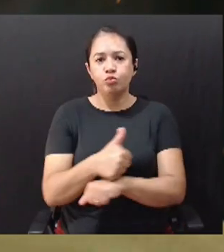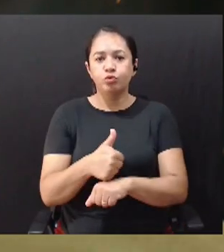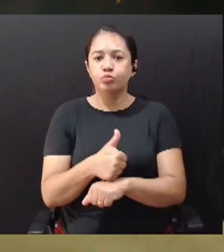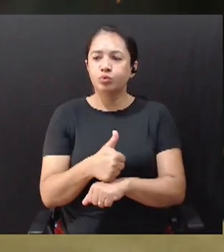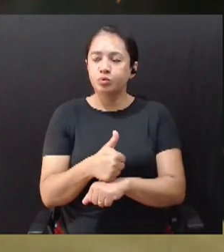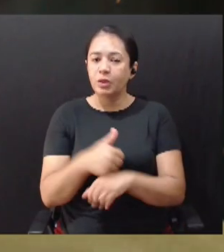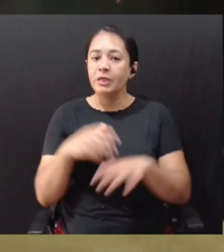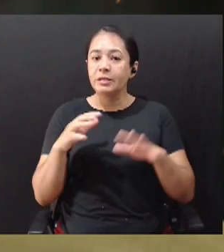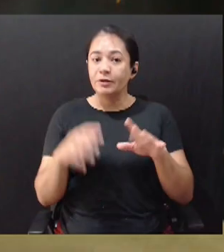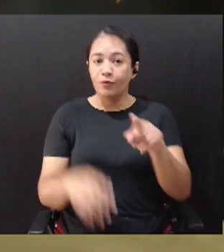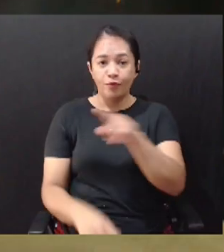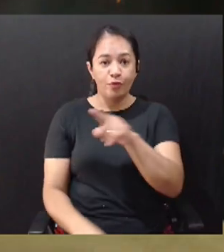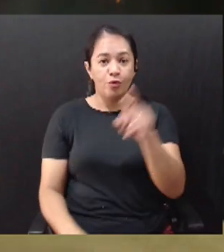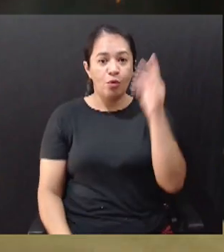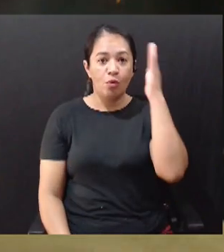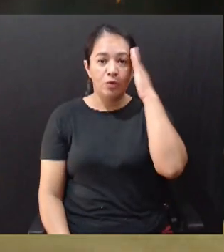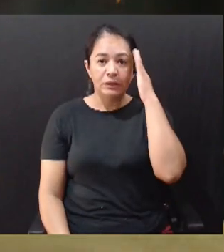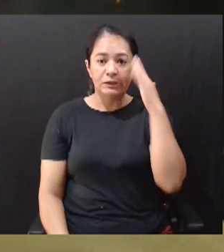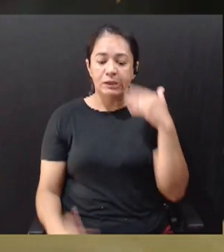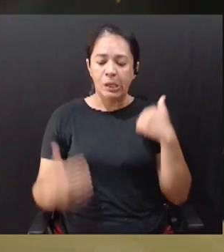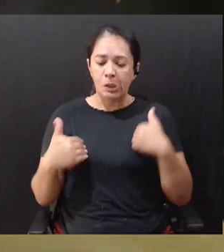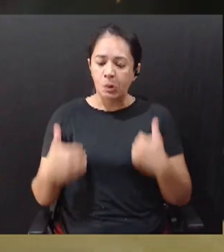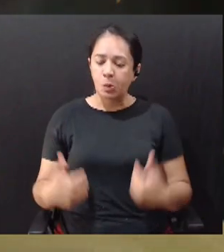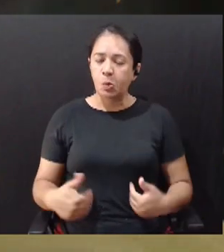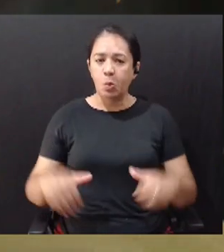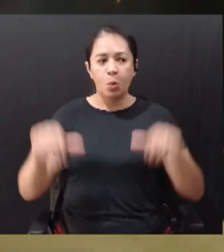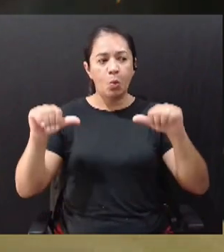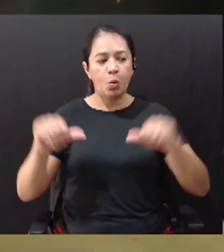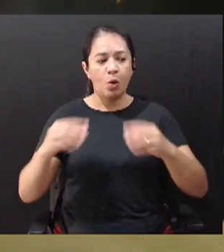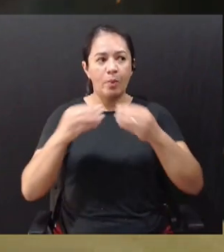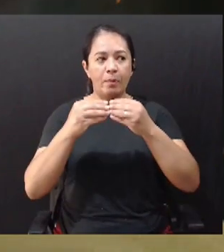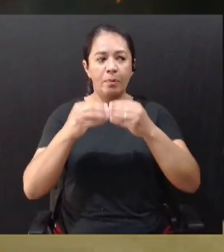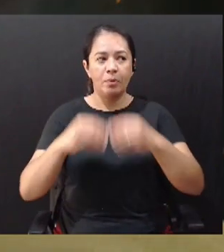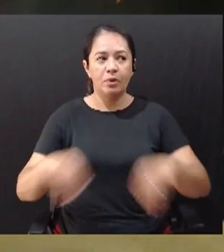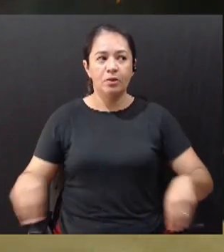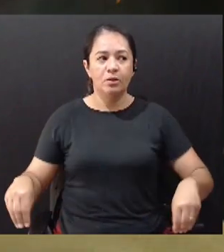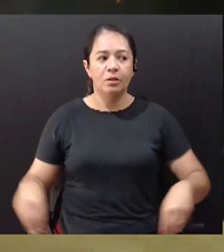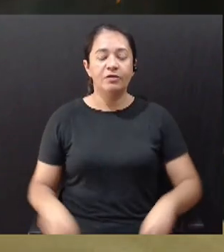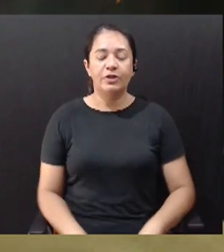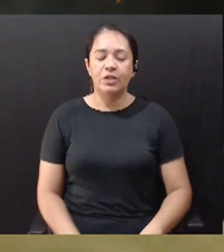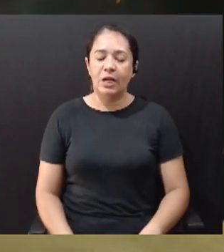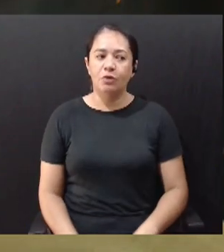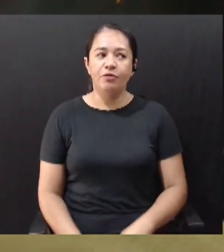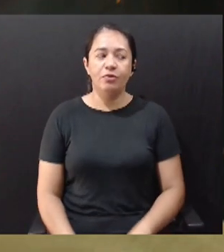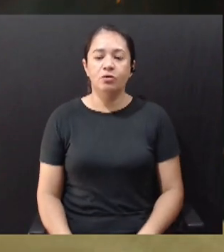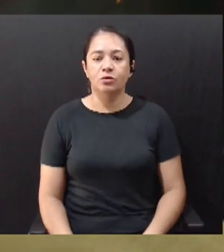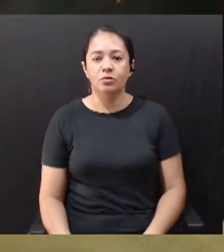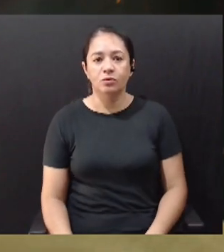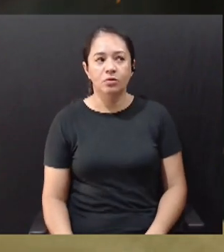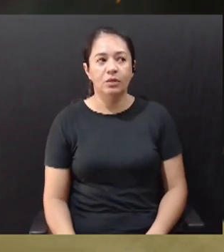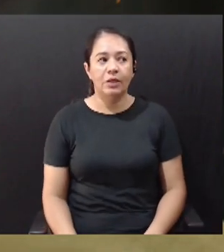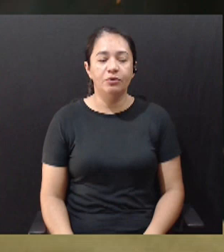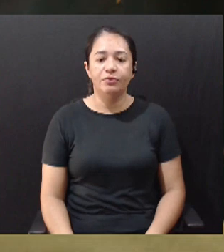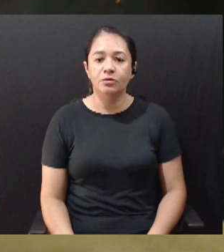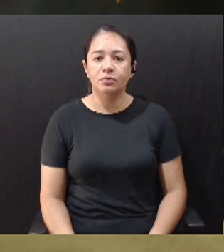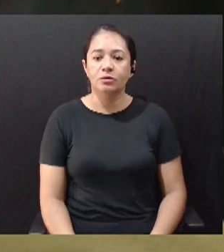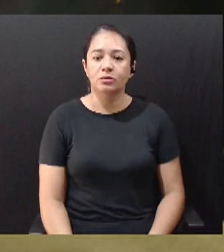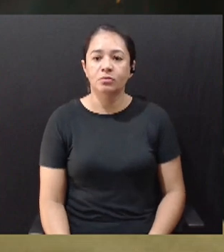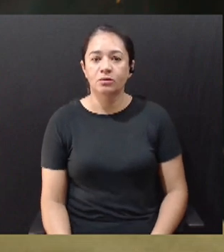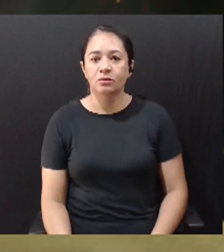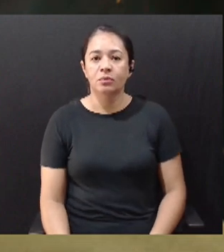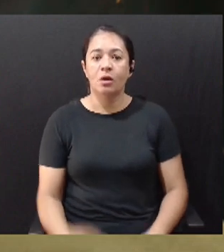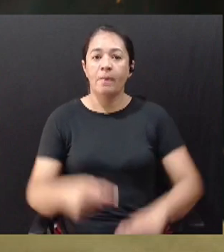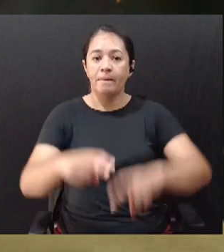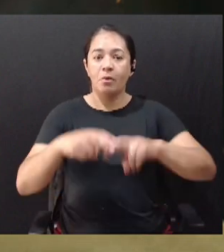sabe que esse mau humor, né, que afeta muitas pessoas na segunda-feira de manhã, tem a ver com a ansiedade